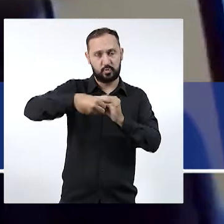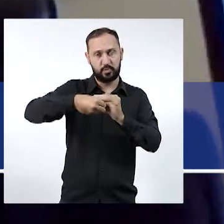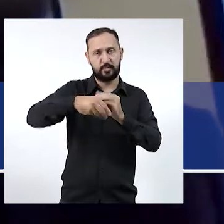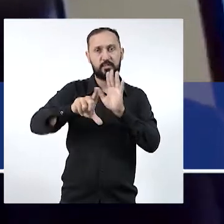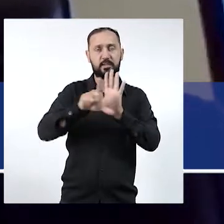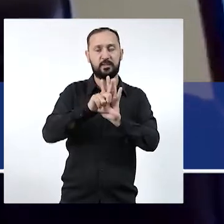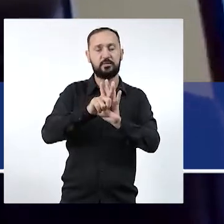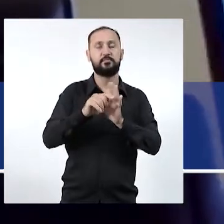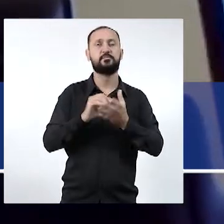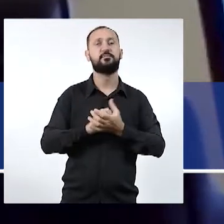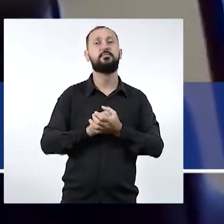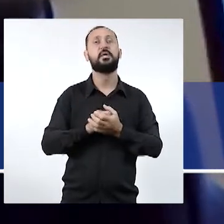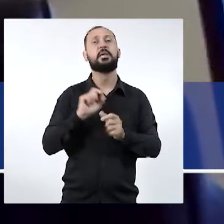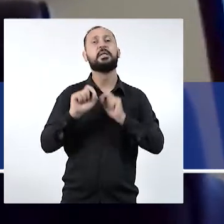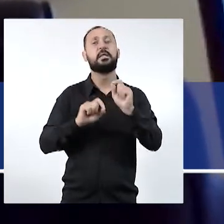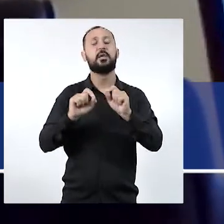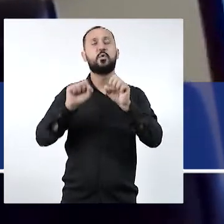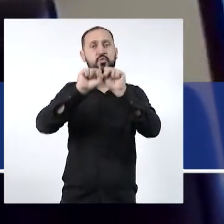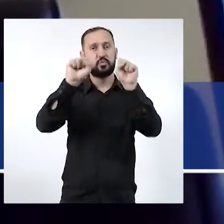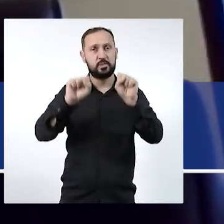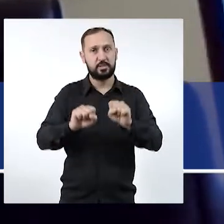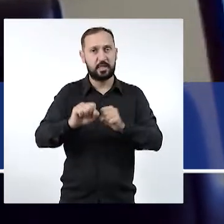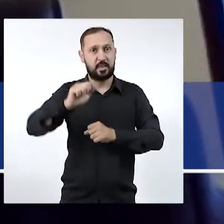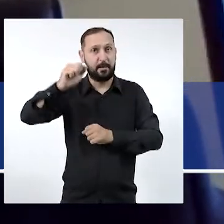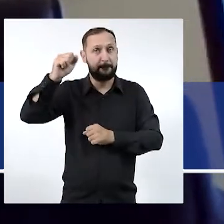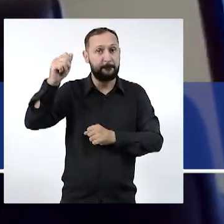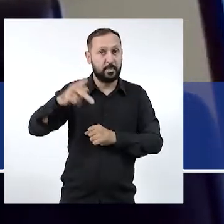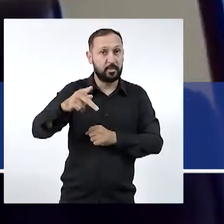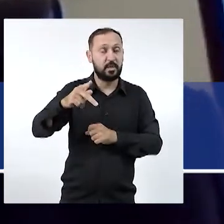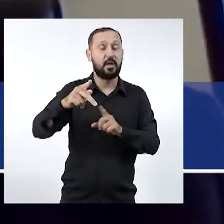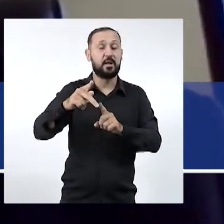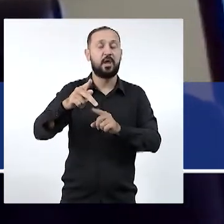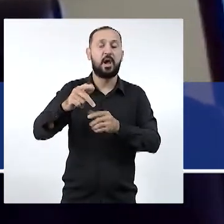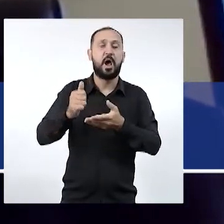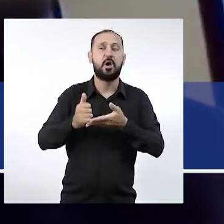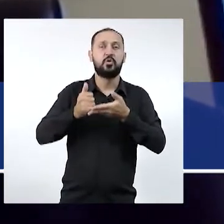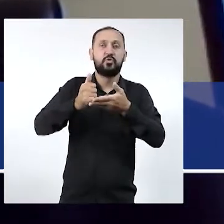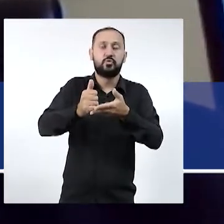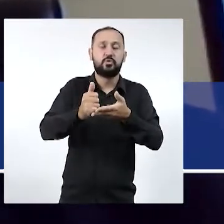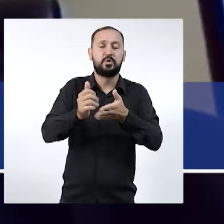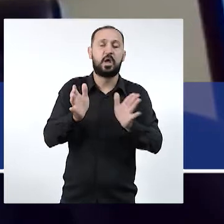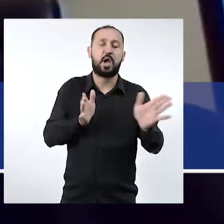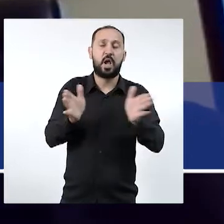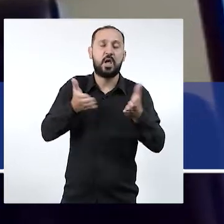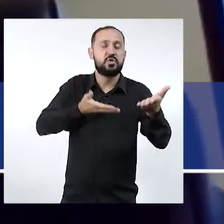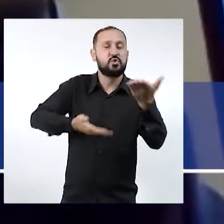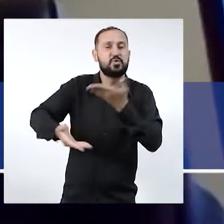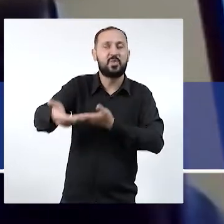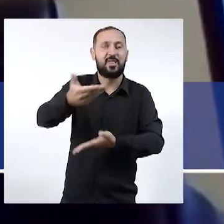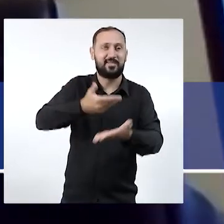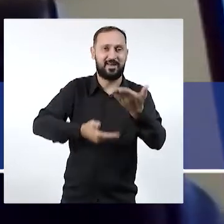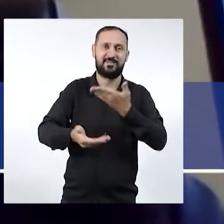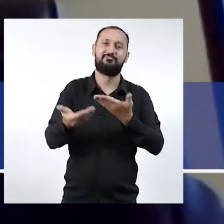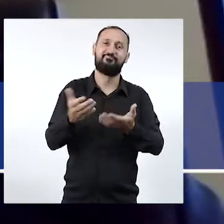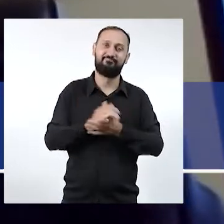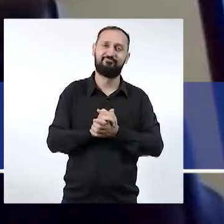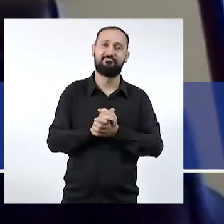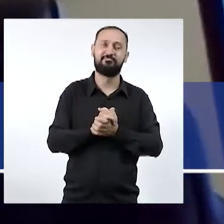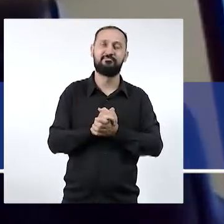constitucional aprovada e dessa lei complementar é que o sistema previdenciário é contributivo e solidário.